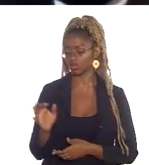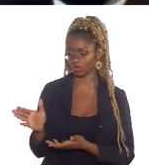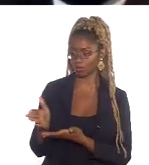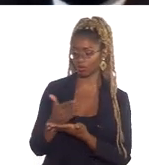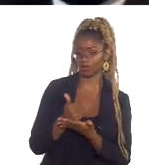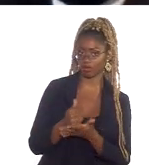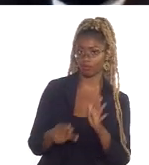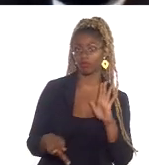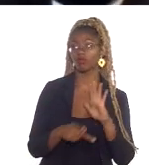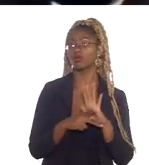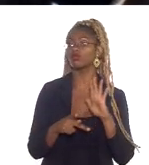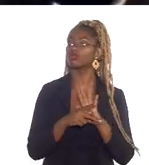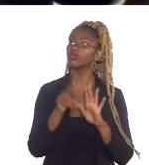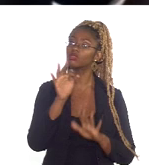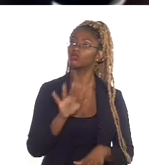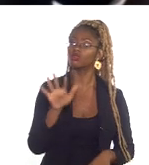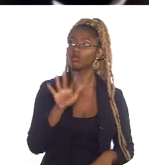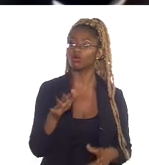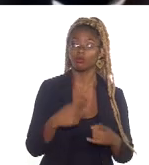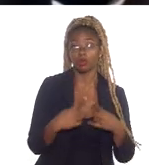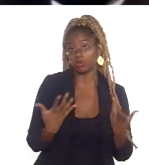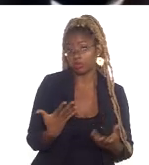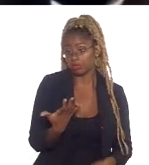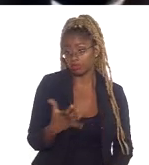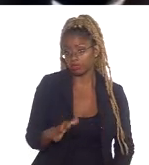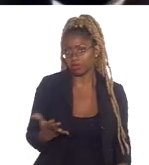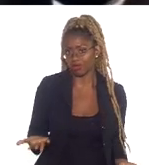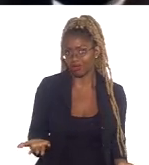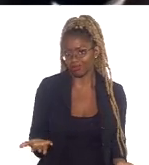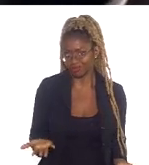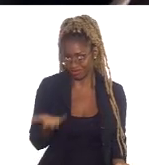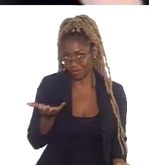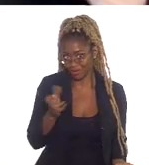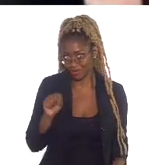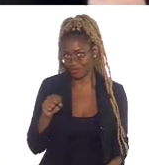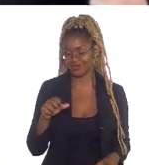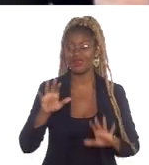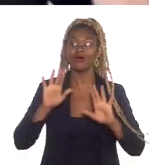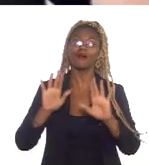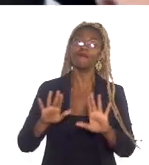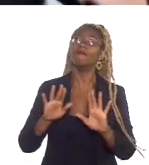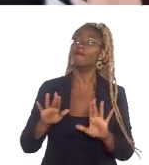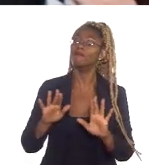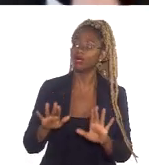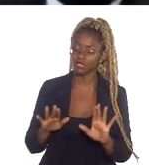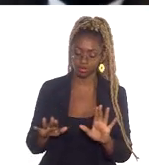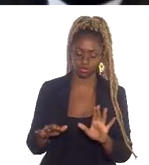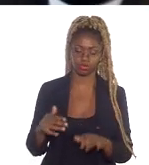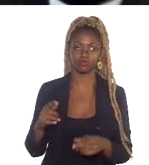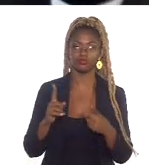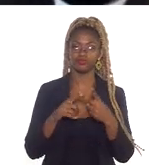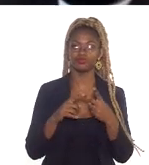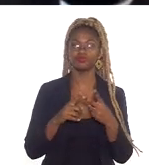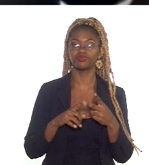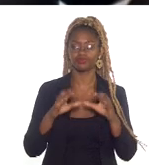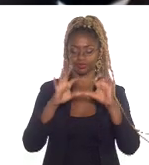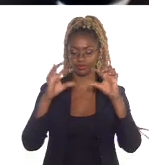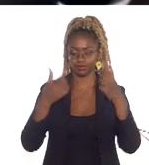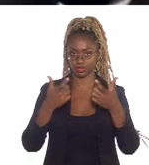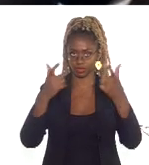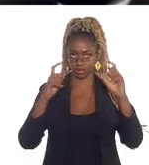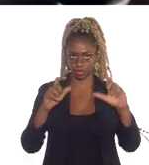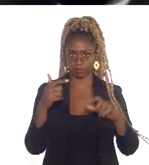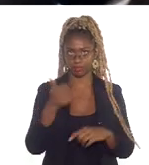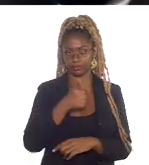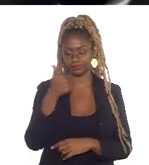União. Por que a ANP não teria interesse? E o segundo ponto é, o parágrafo primeiro do acordo, ele fala,